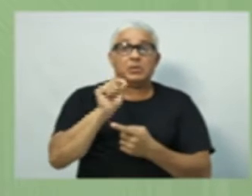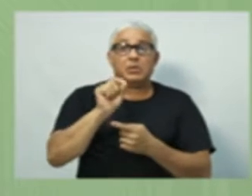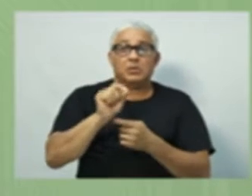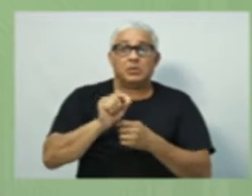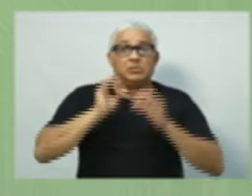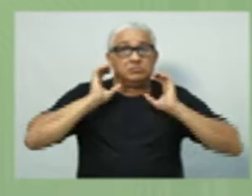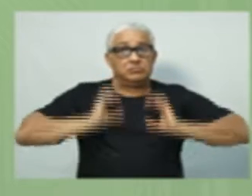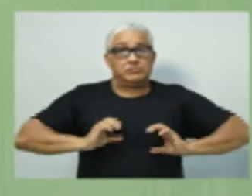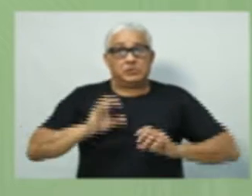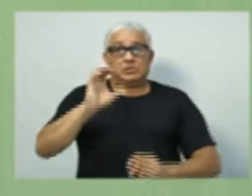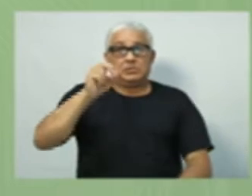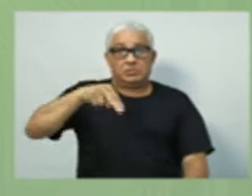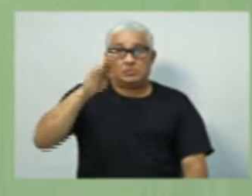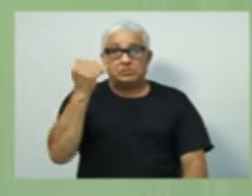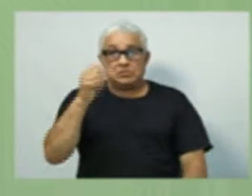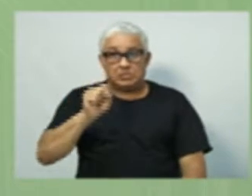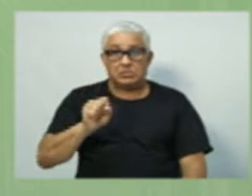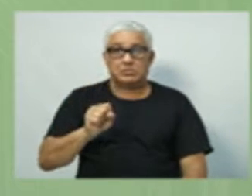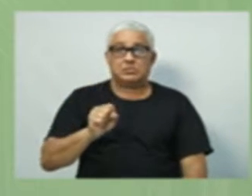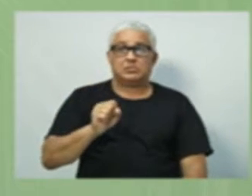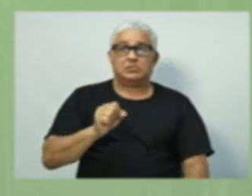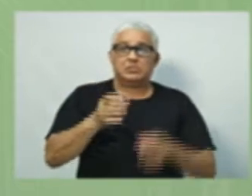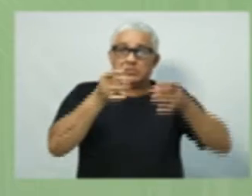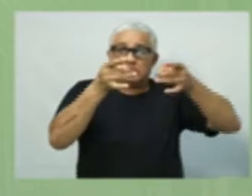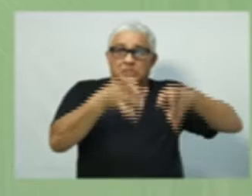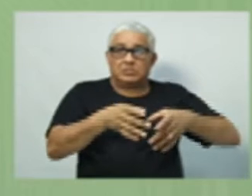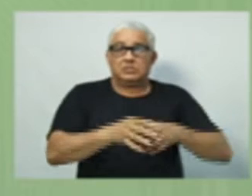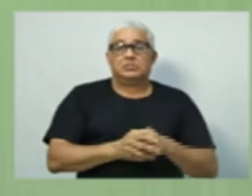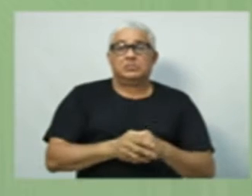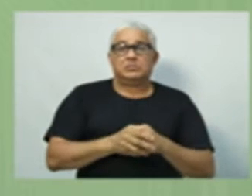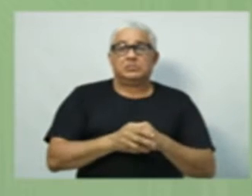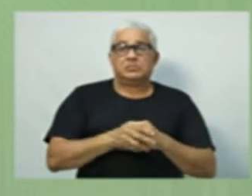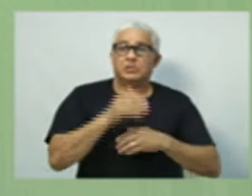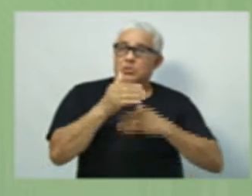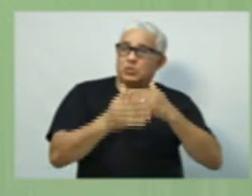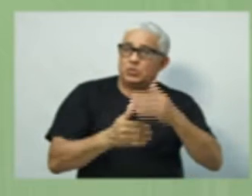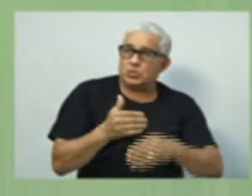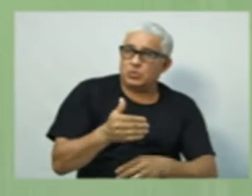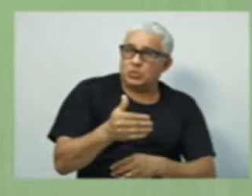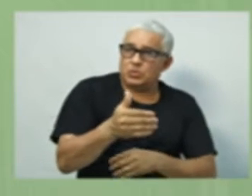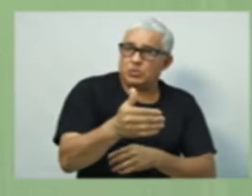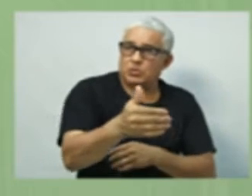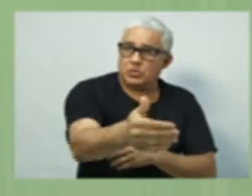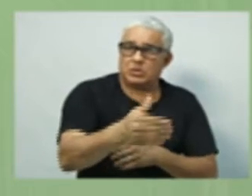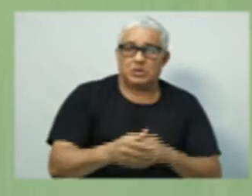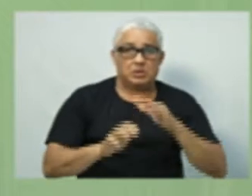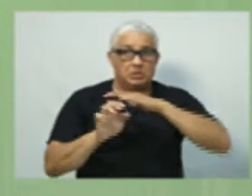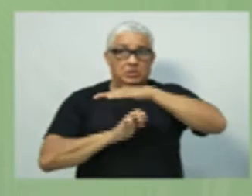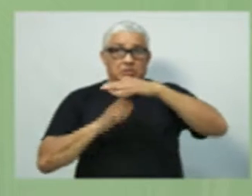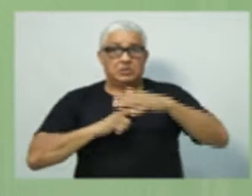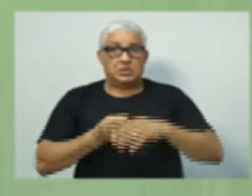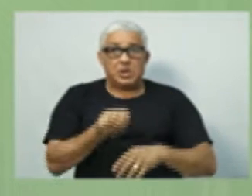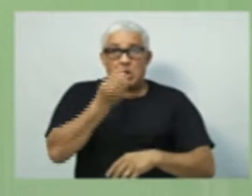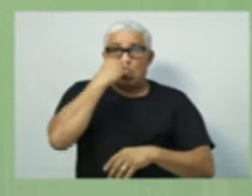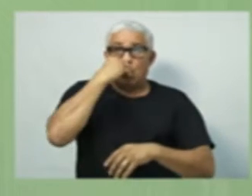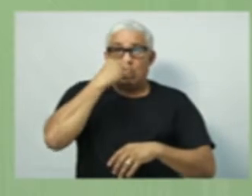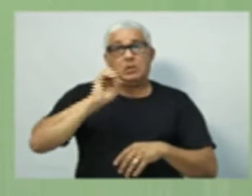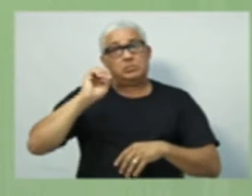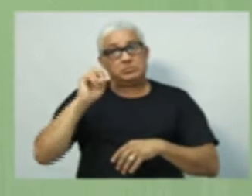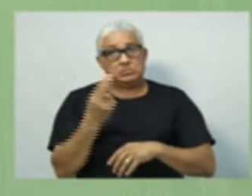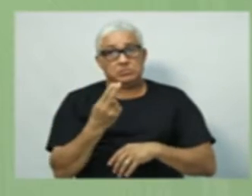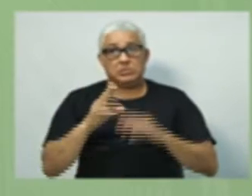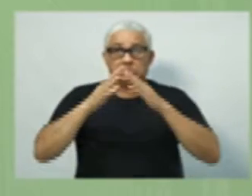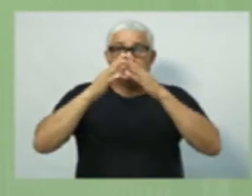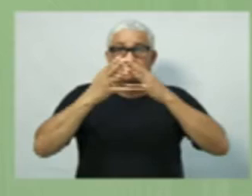das contas de resultado durante um determinado período indicando se a empresa obteve lucro ou prejuízo